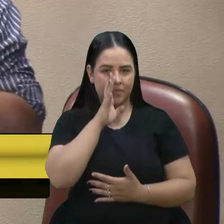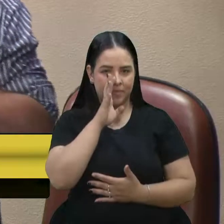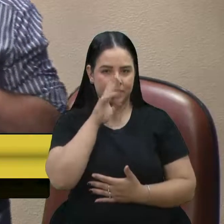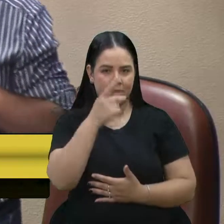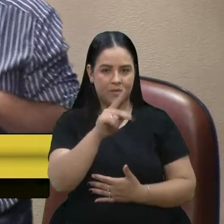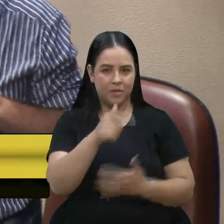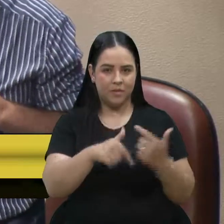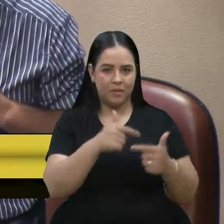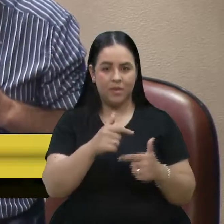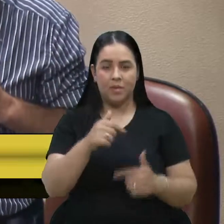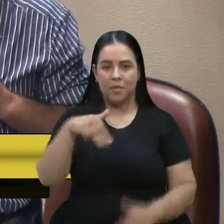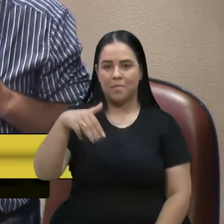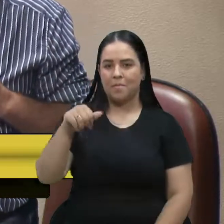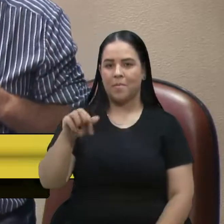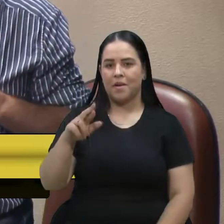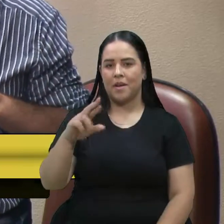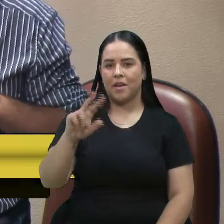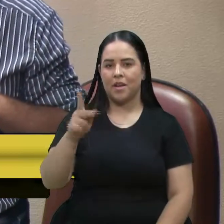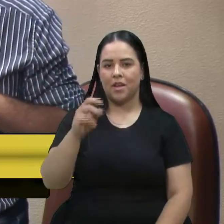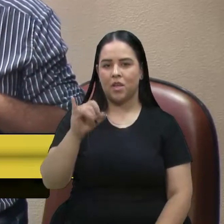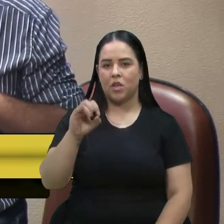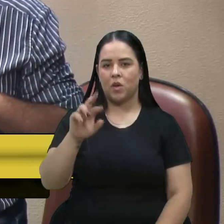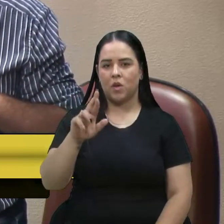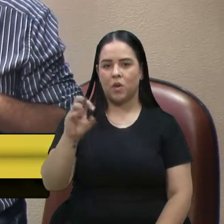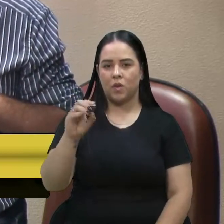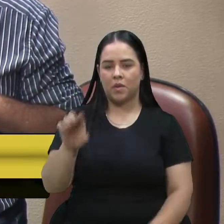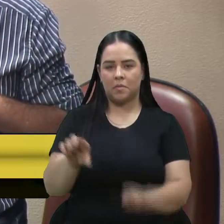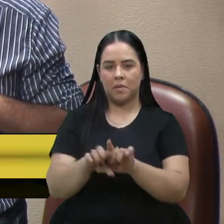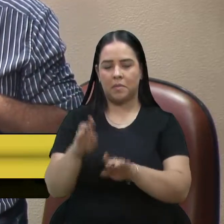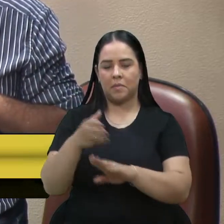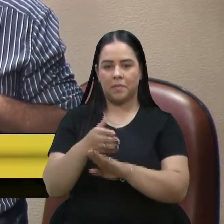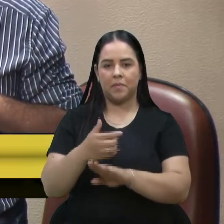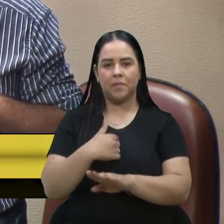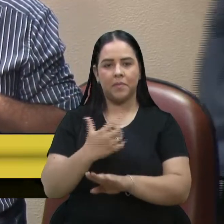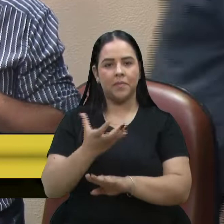Marquioro também está aí. Quero dizer o seguinte,